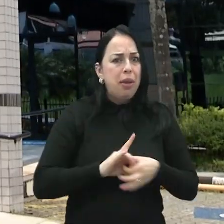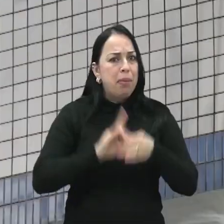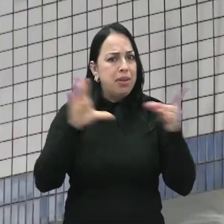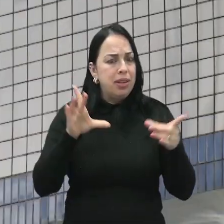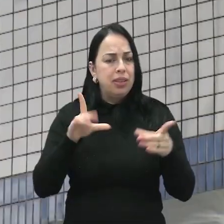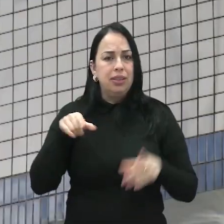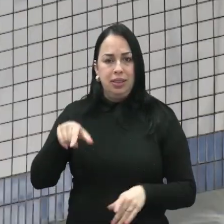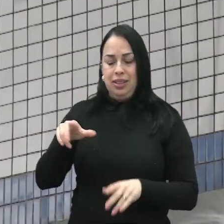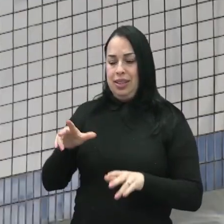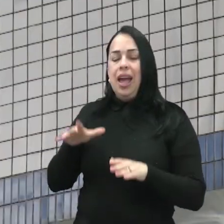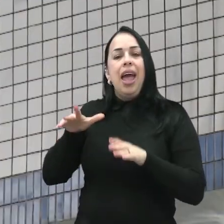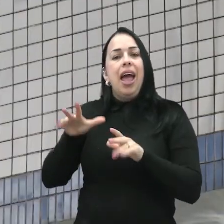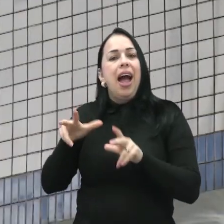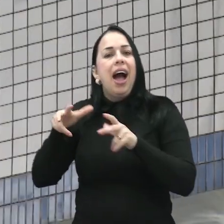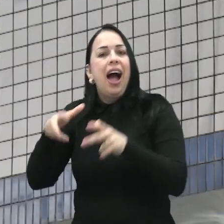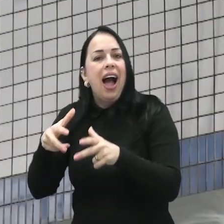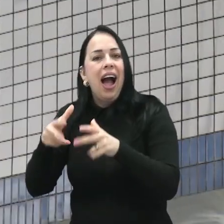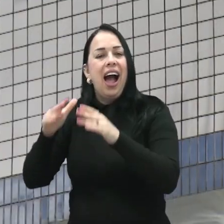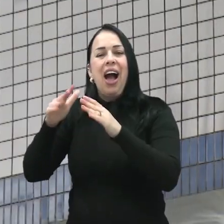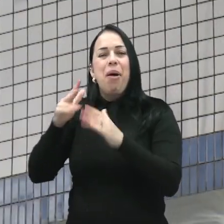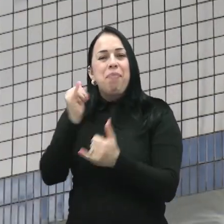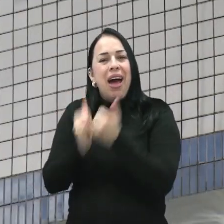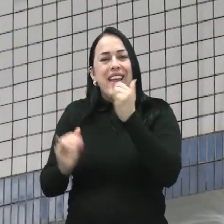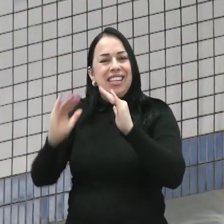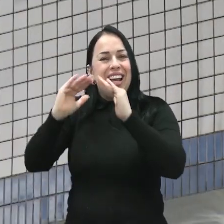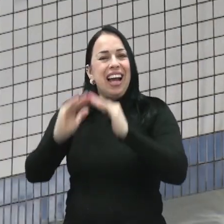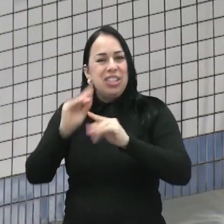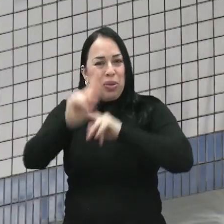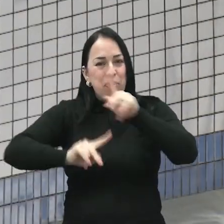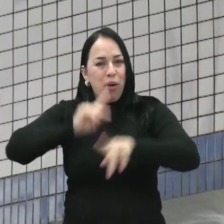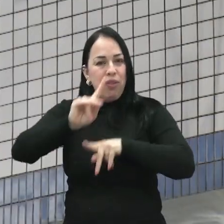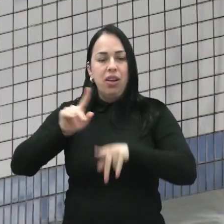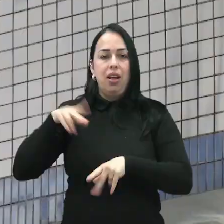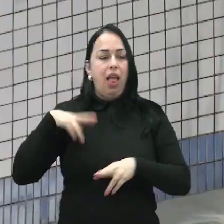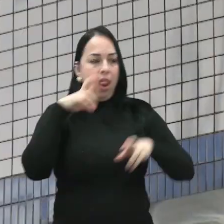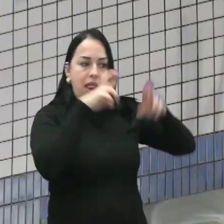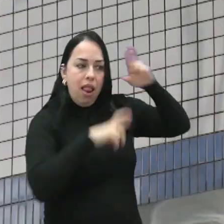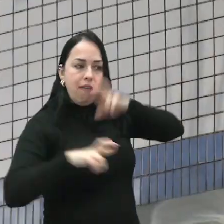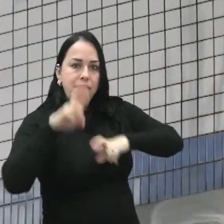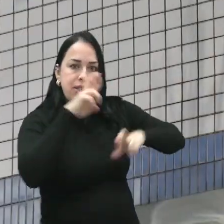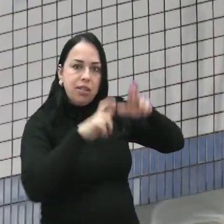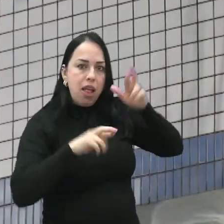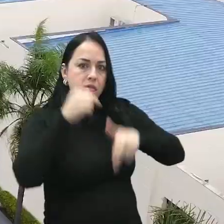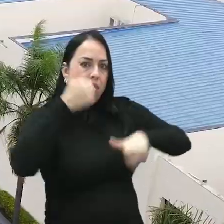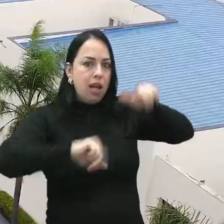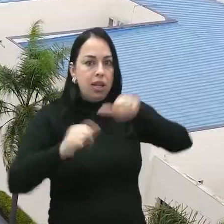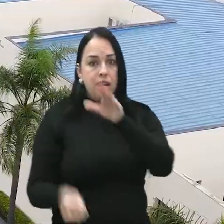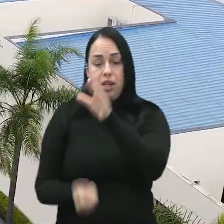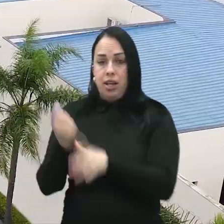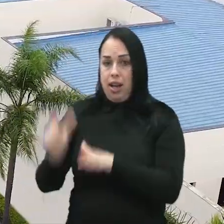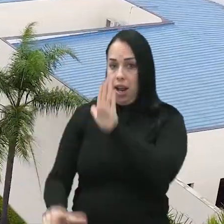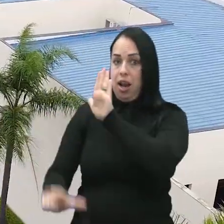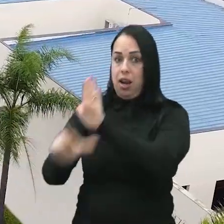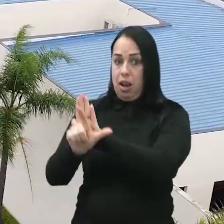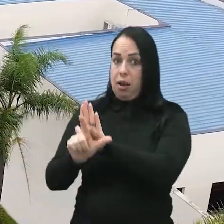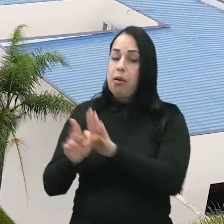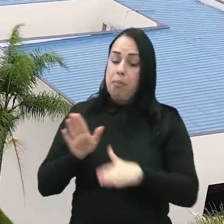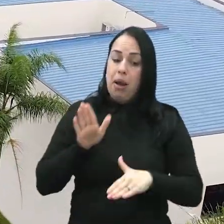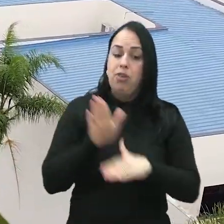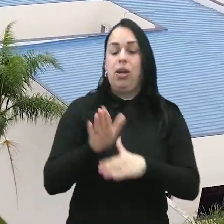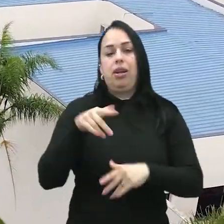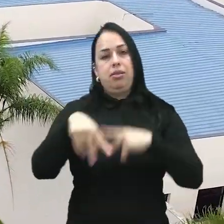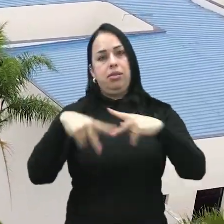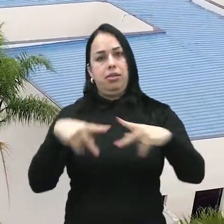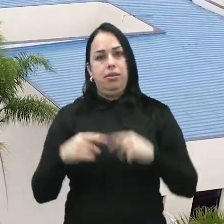democracia? Conhecida como a Casa do Povo, a Câmara tem a função de fiscalizar a gestão municipal e formular políticas públicas para